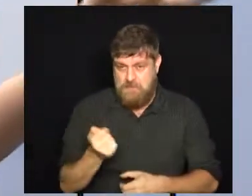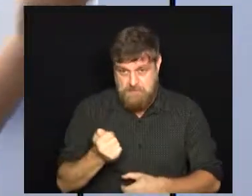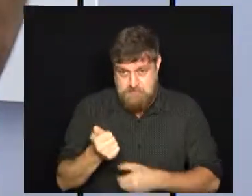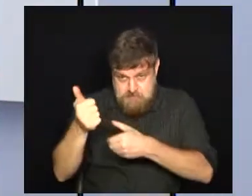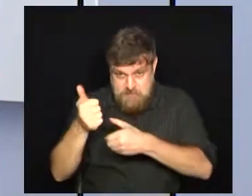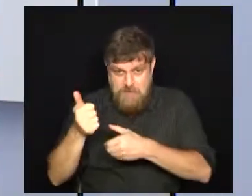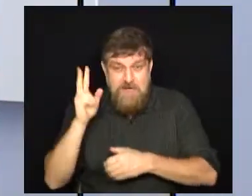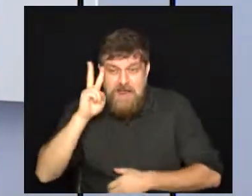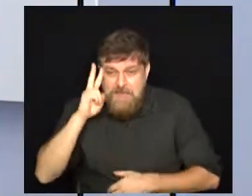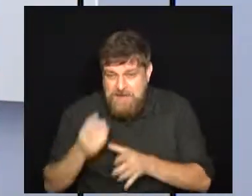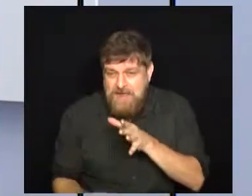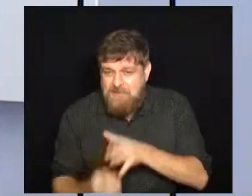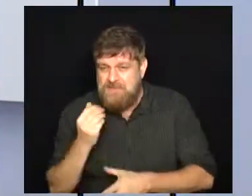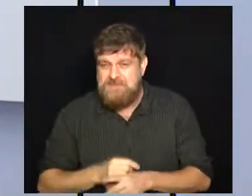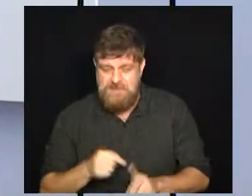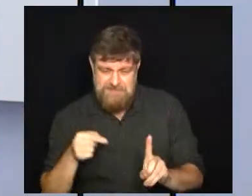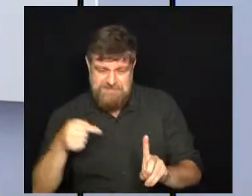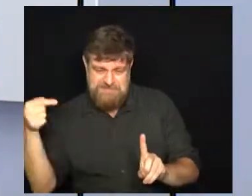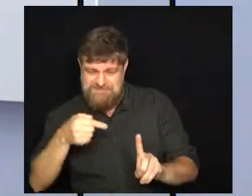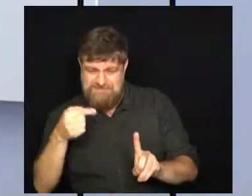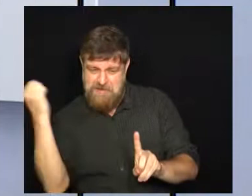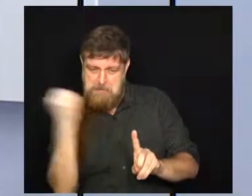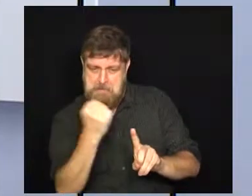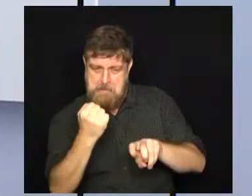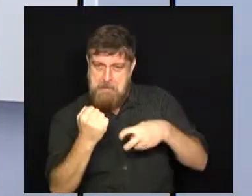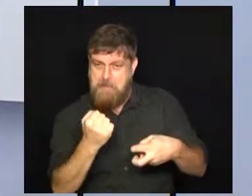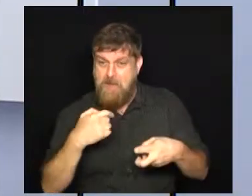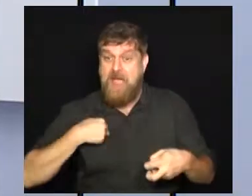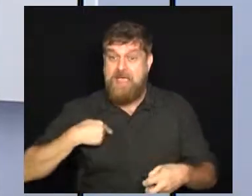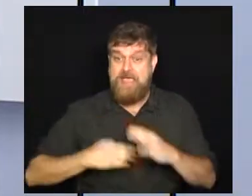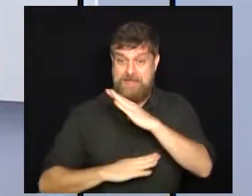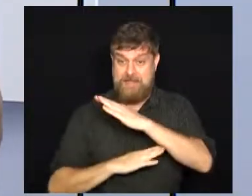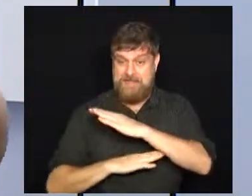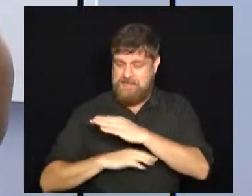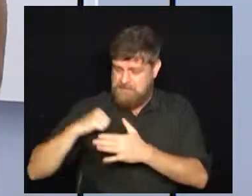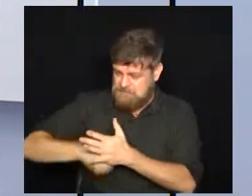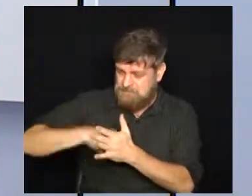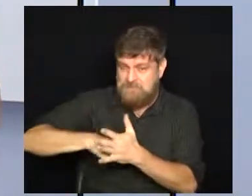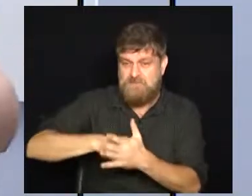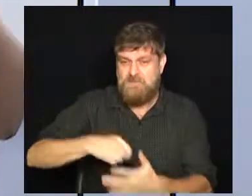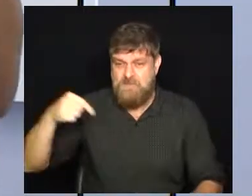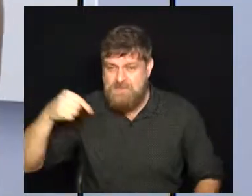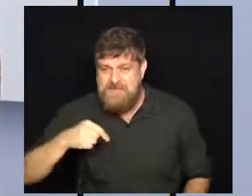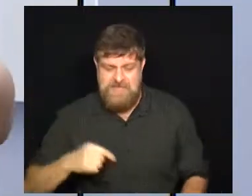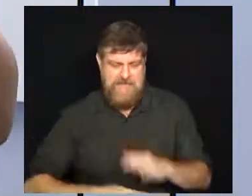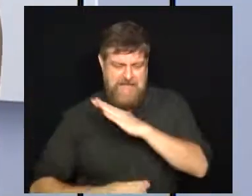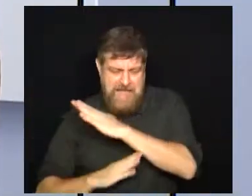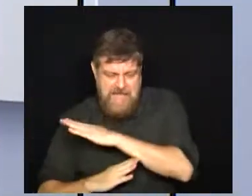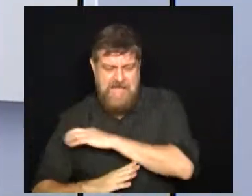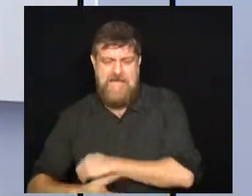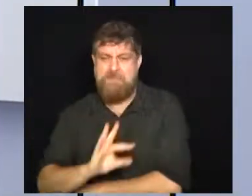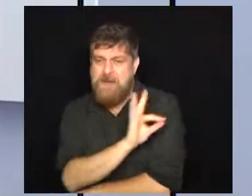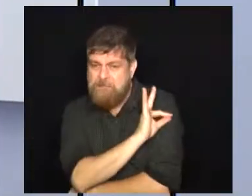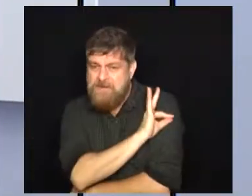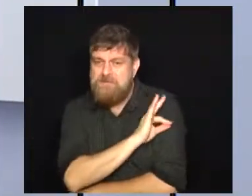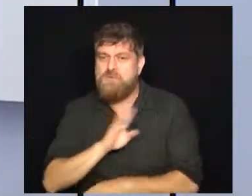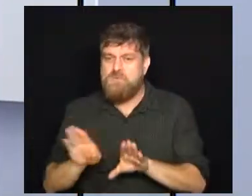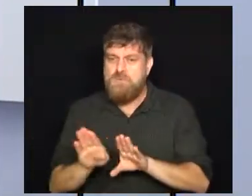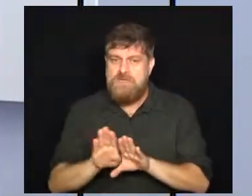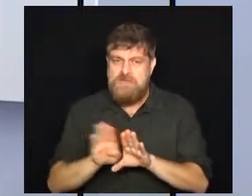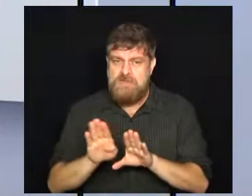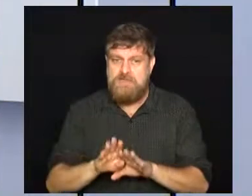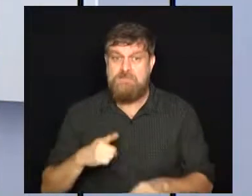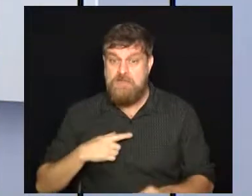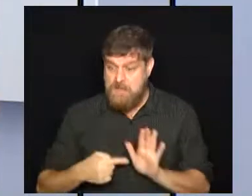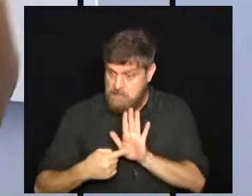do feminicídio, uma das primeiras batalhas que nós fizemos aqui na Câmara é que a Câmara, a Prefeitura, a mídia reconhecesse